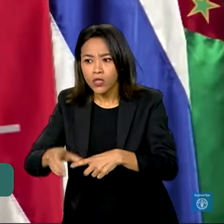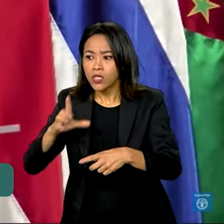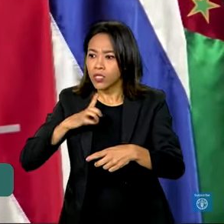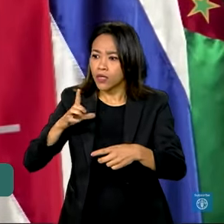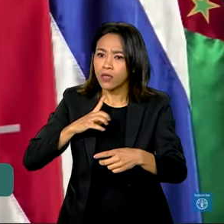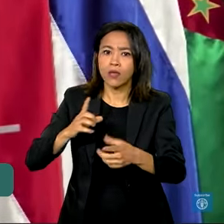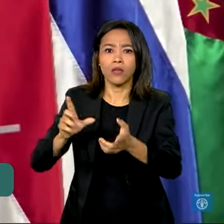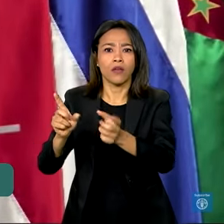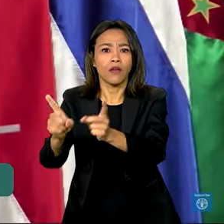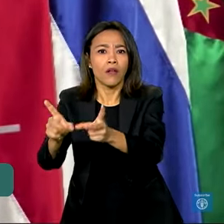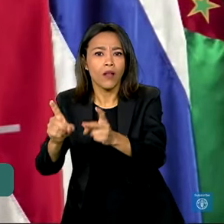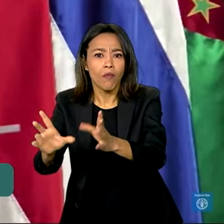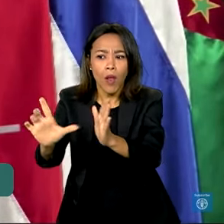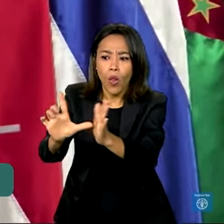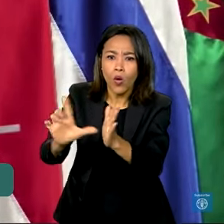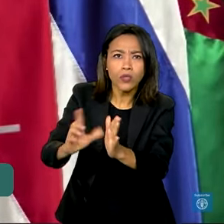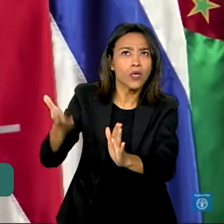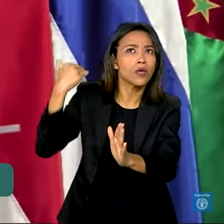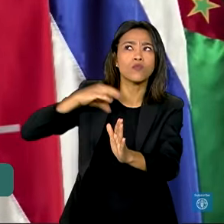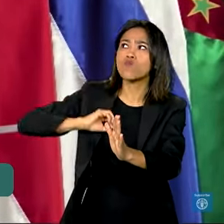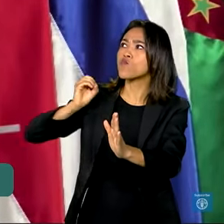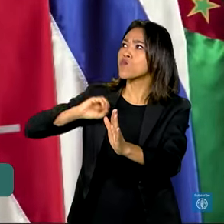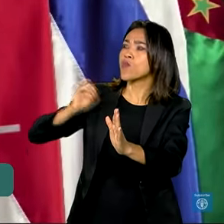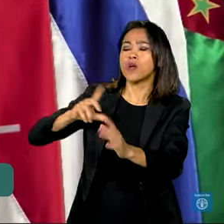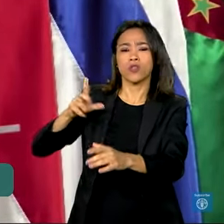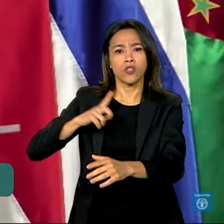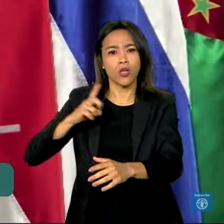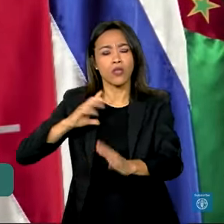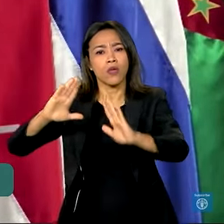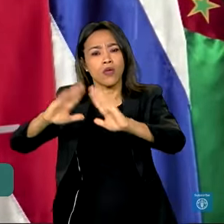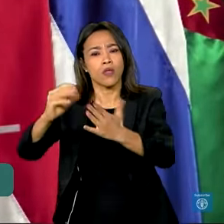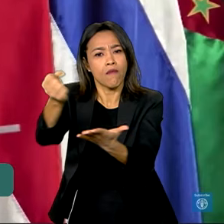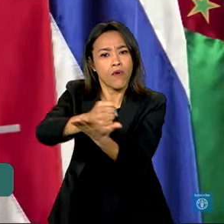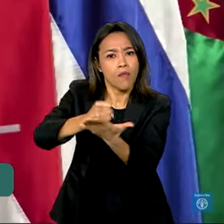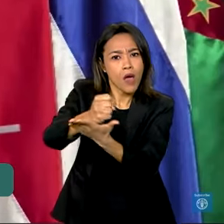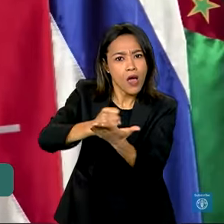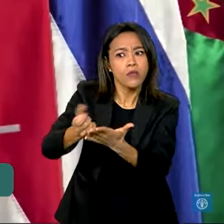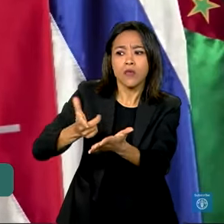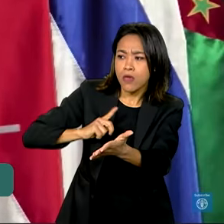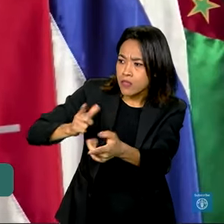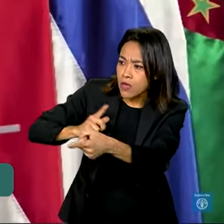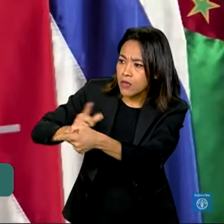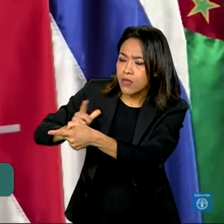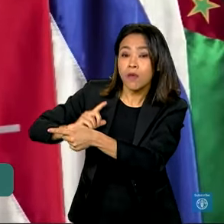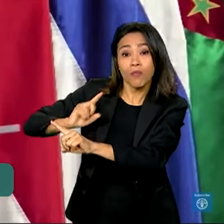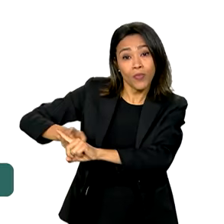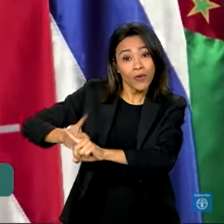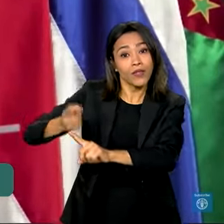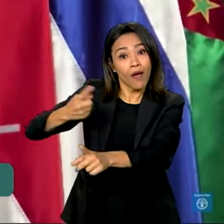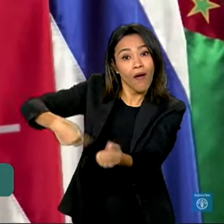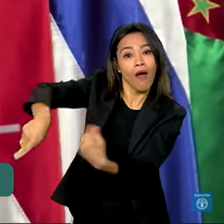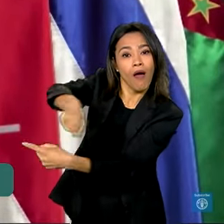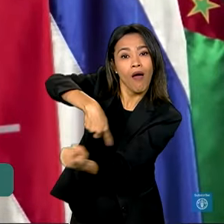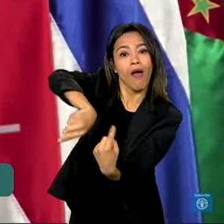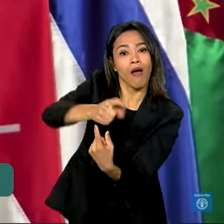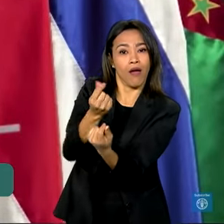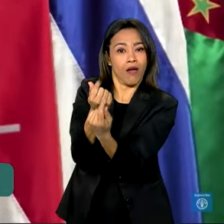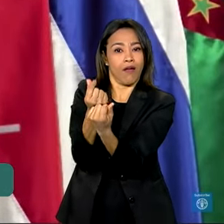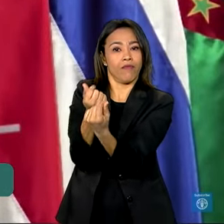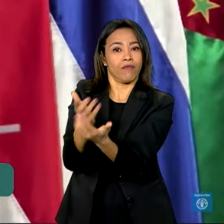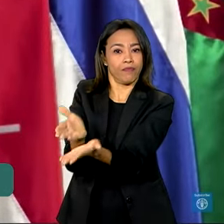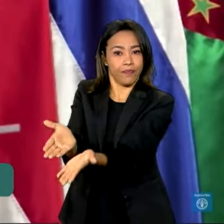não tem, já tinha uma farmácia, você já começa ali a ter um efeito econômico. O